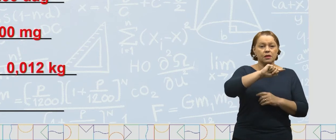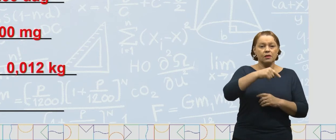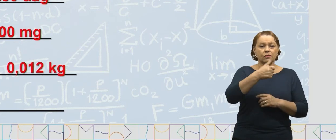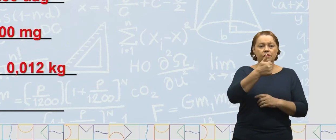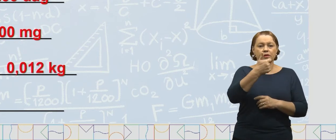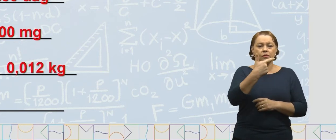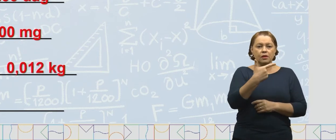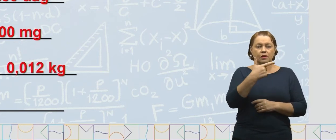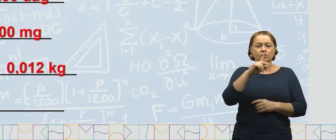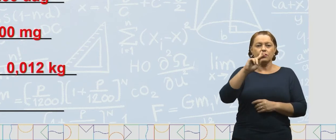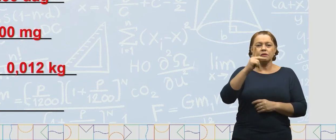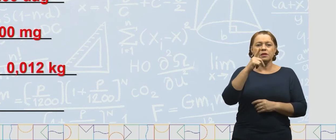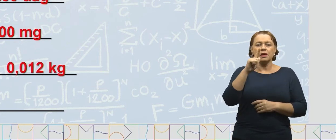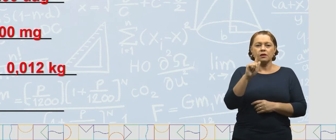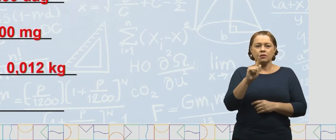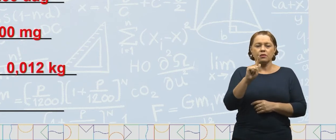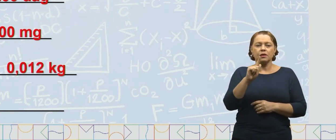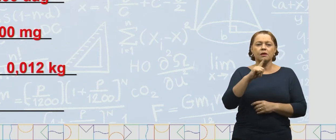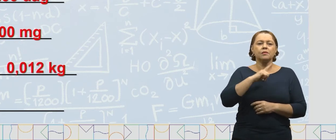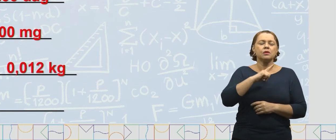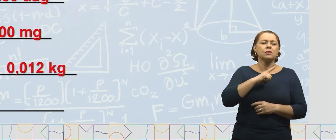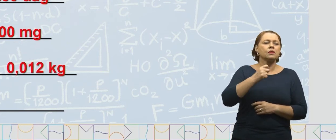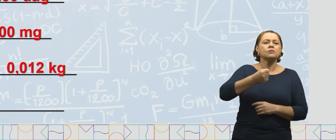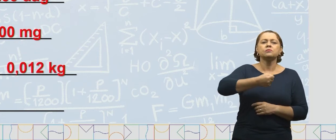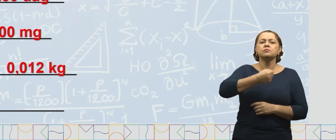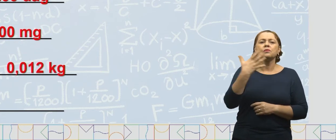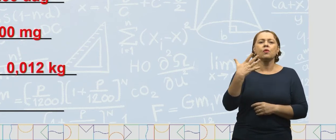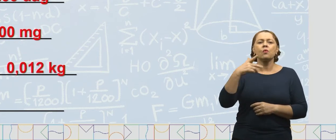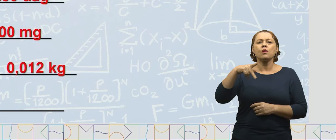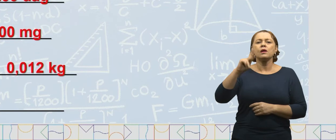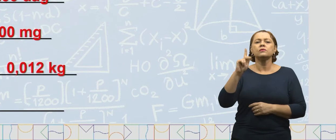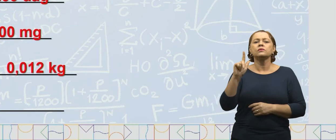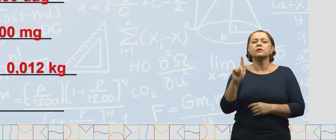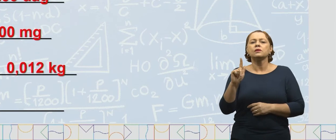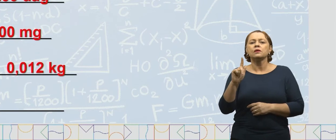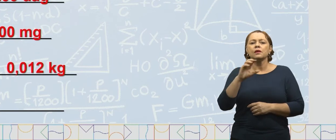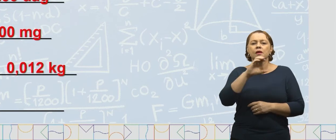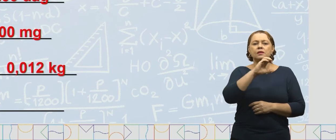0,12 hectograma, nós temos quantos quilogramas? Nós temos